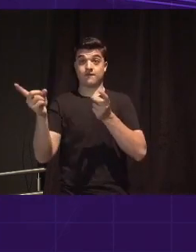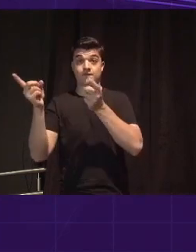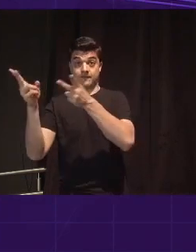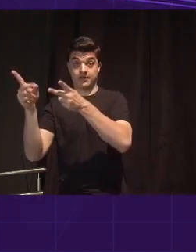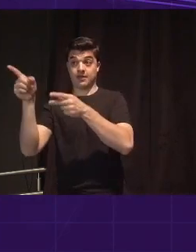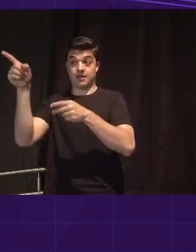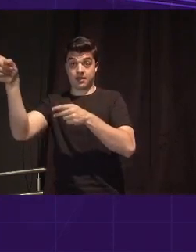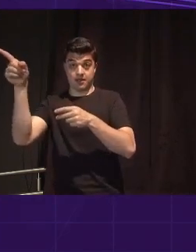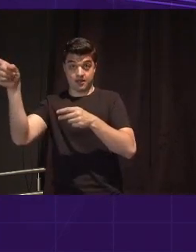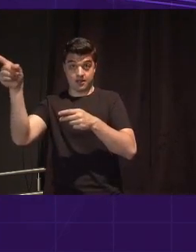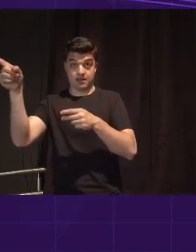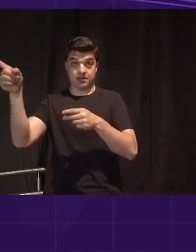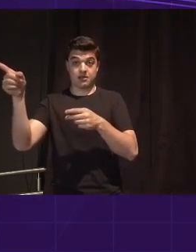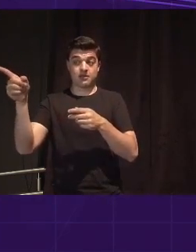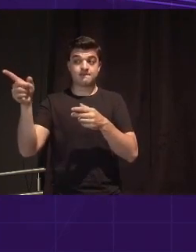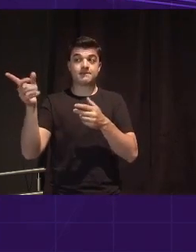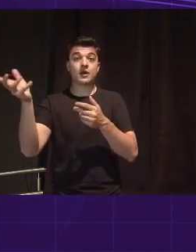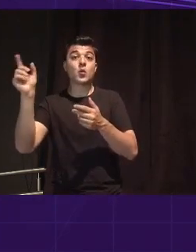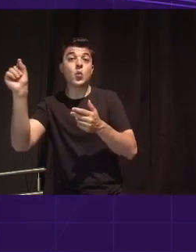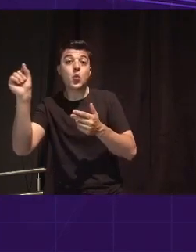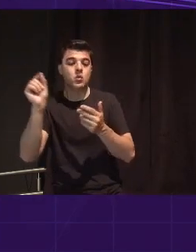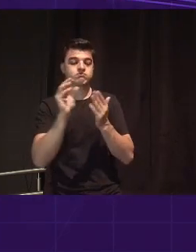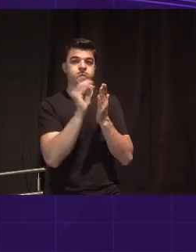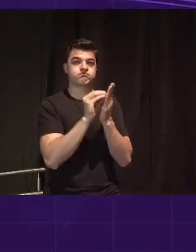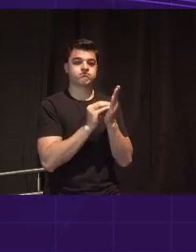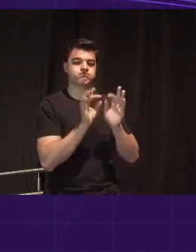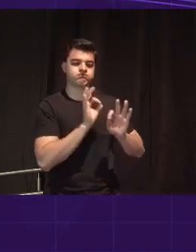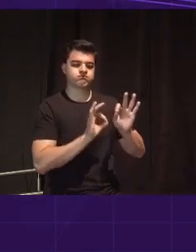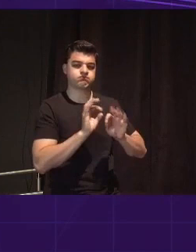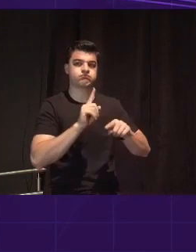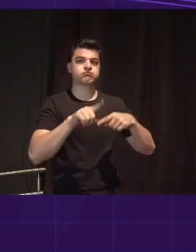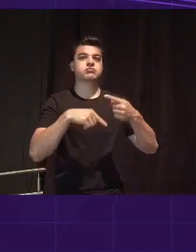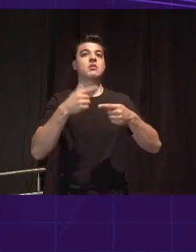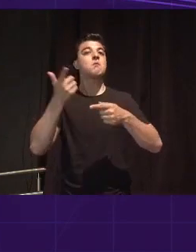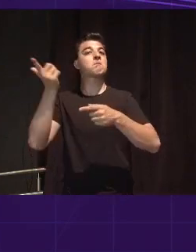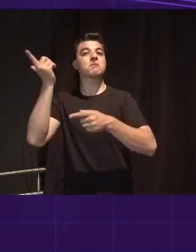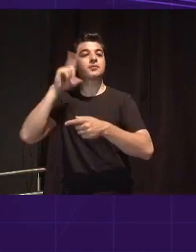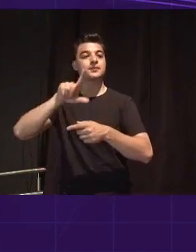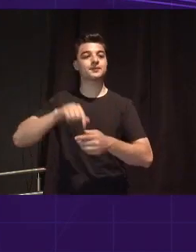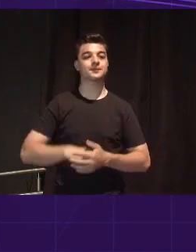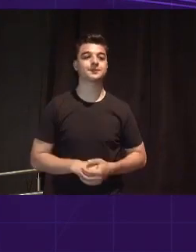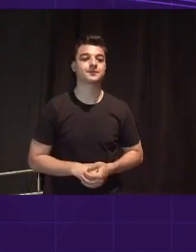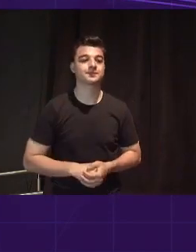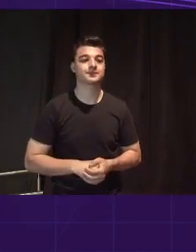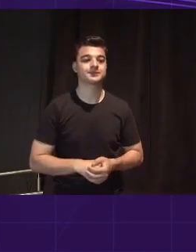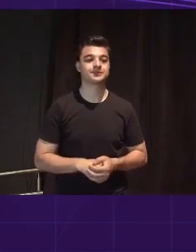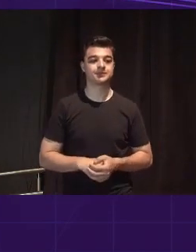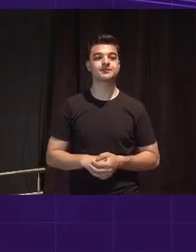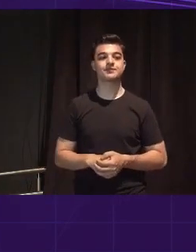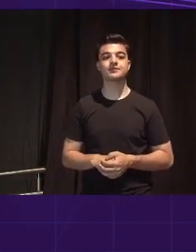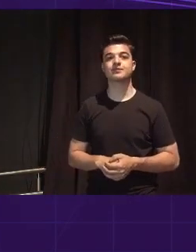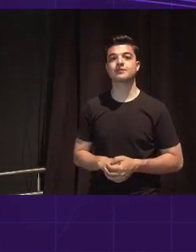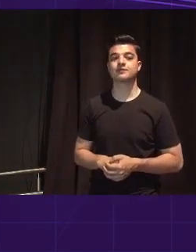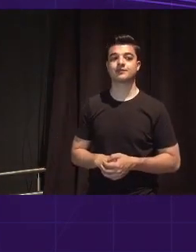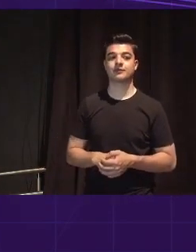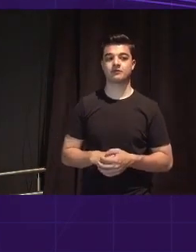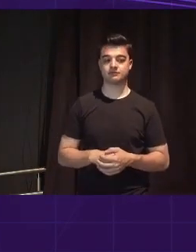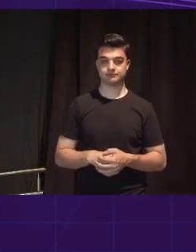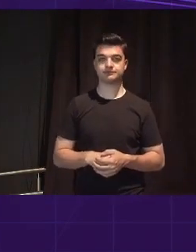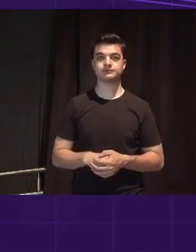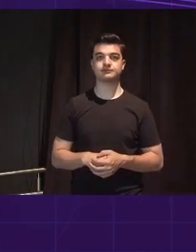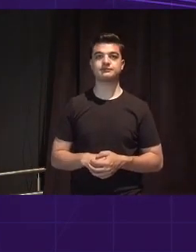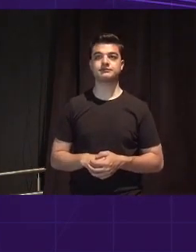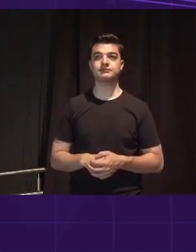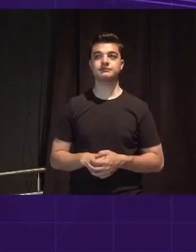que a gente chama dos toques no cliente. O processo do release management, ou macro processo, ele é gigante, ele é